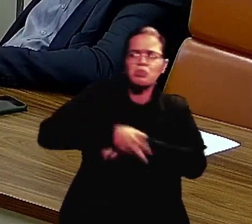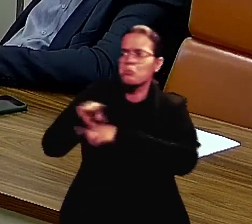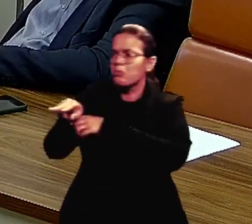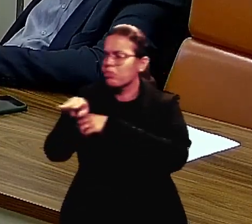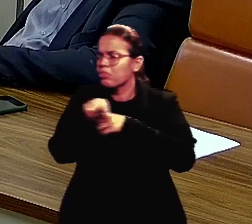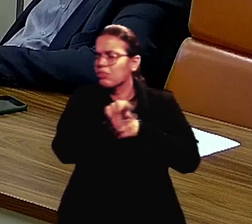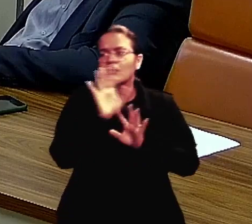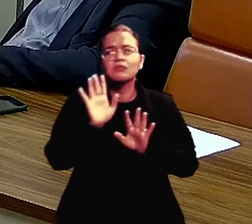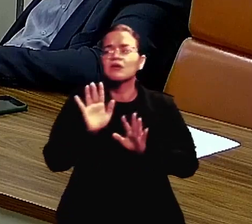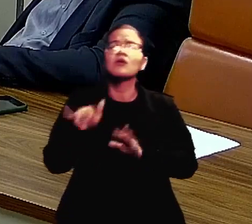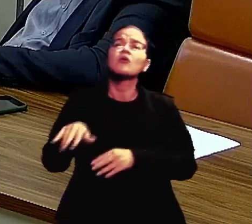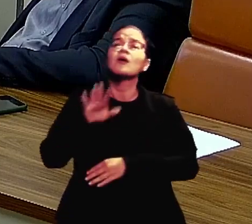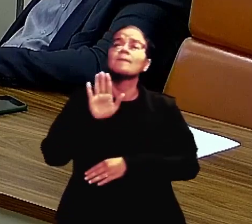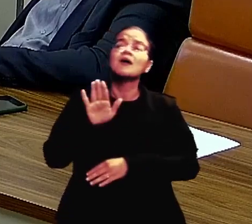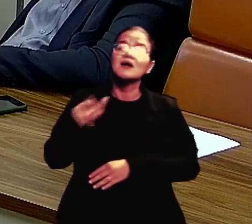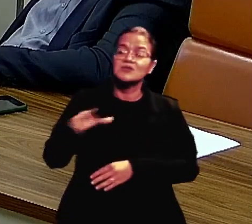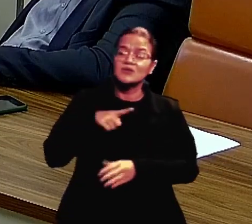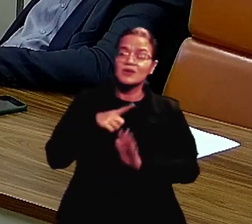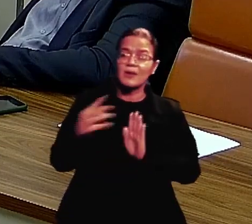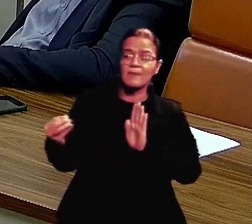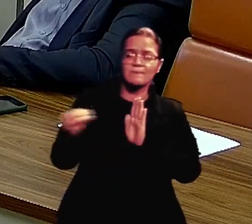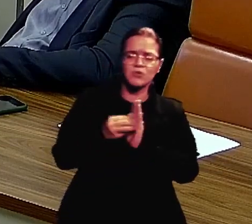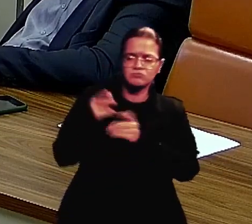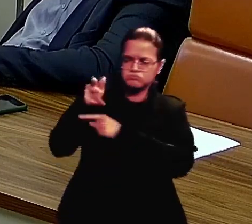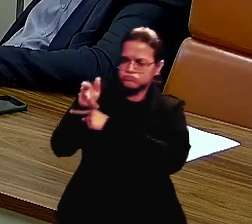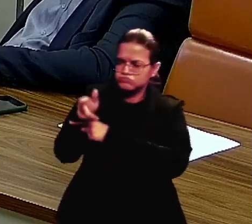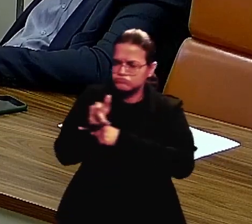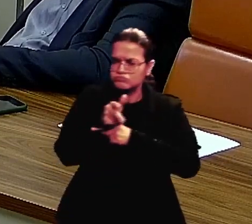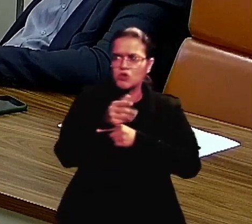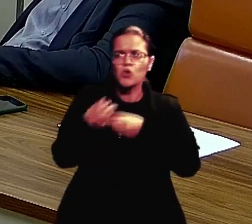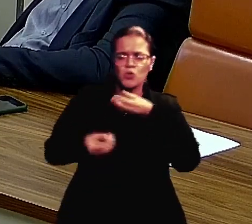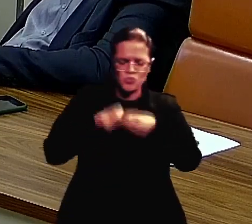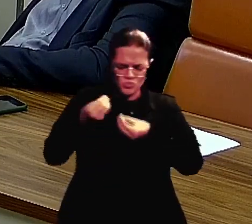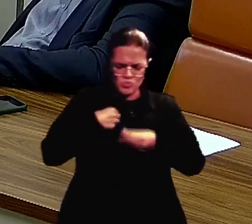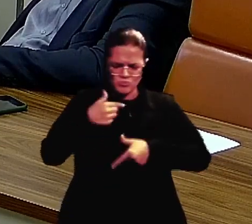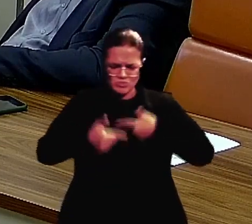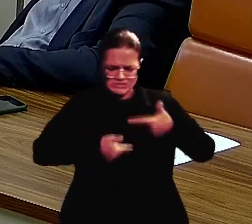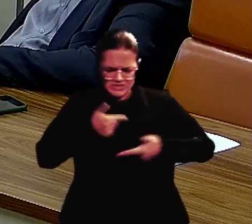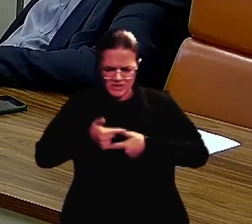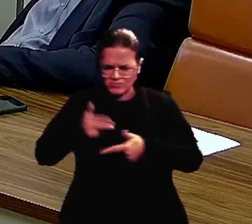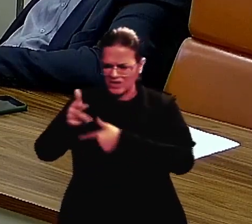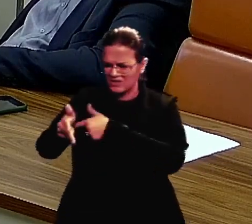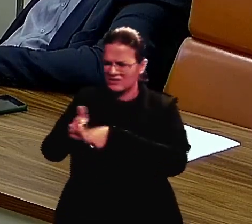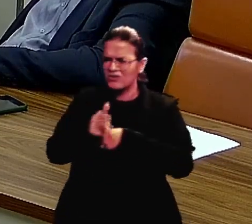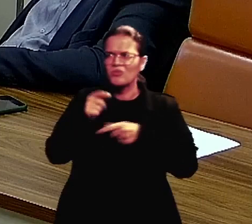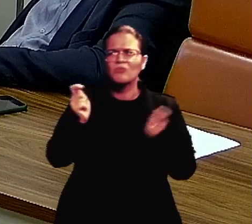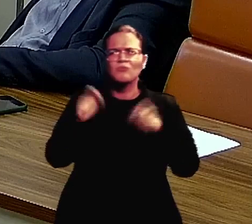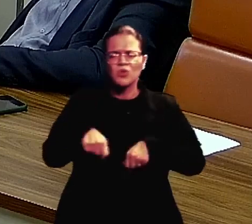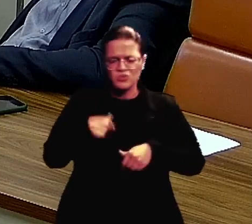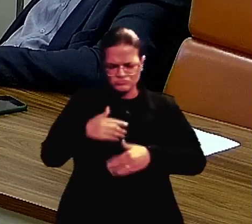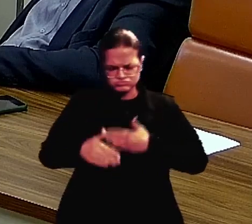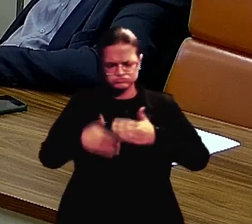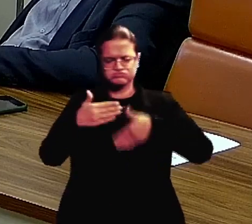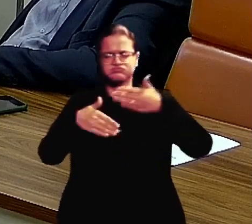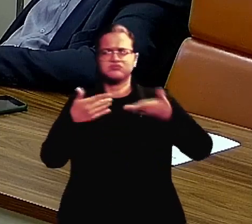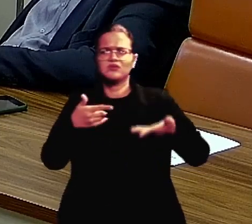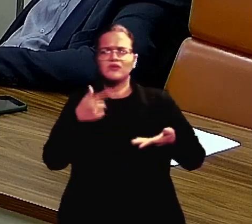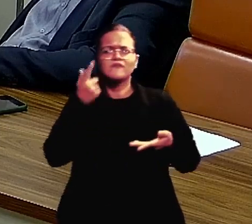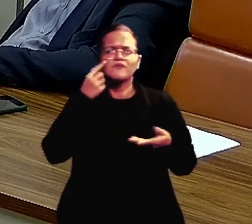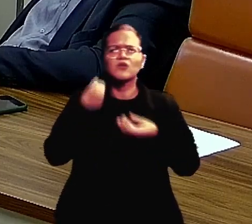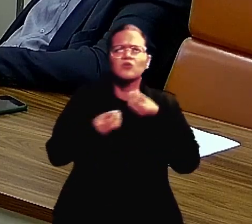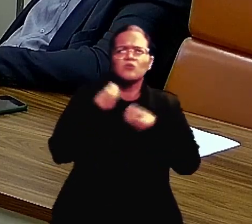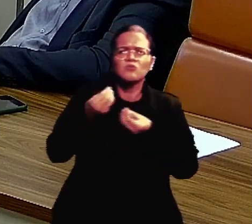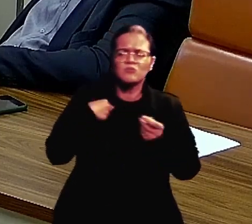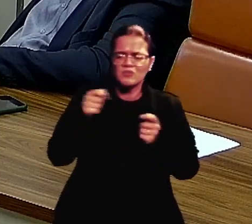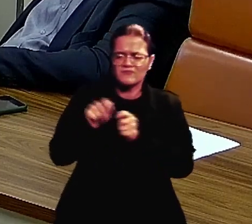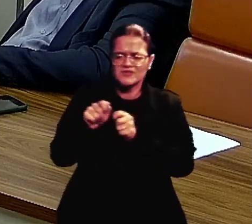coisas não. Mas o fato de registrar as condições de trabalho, as condições para desempenhar uma